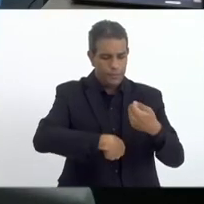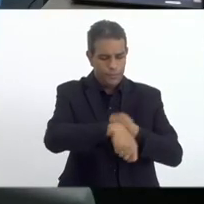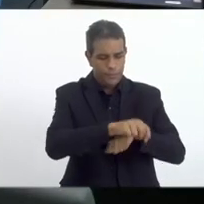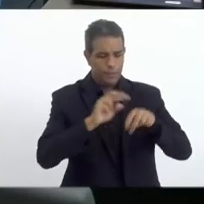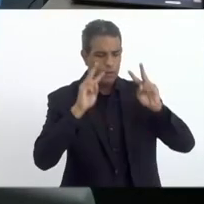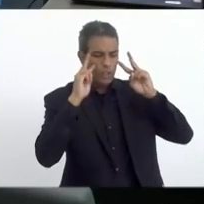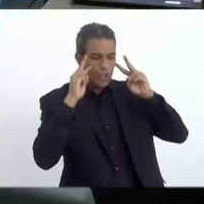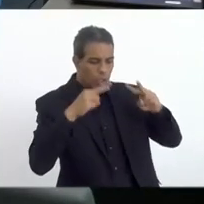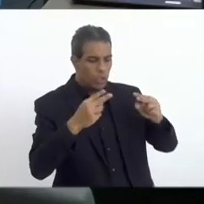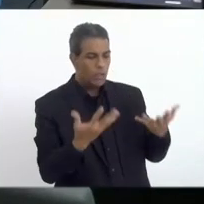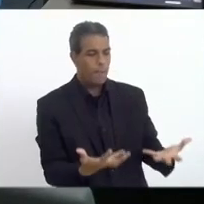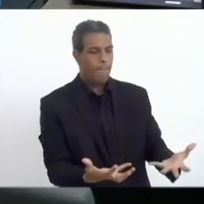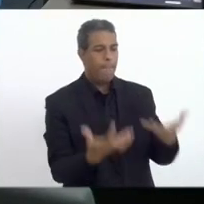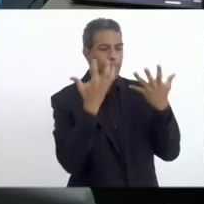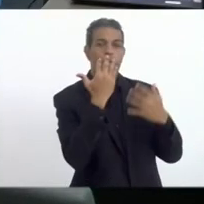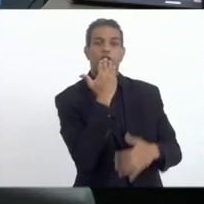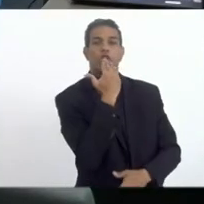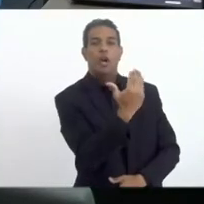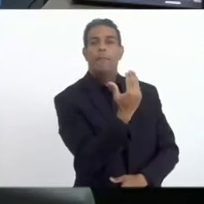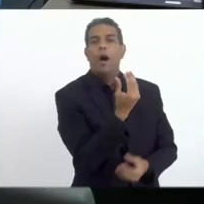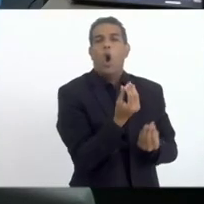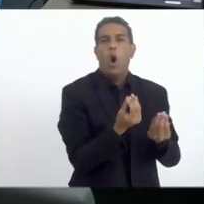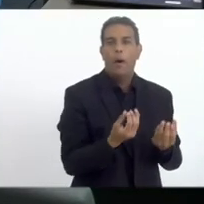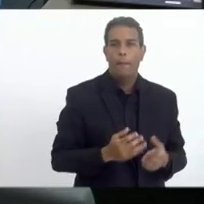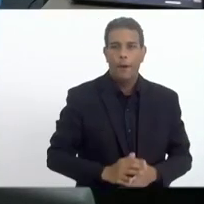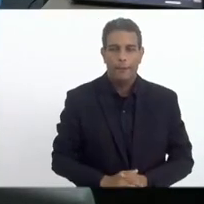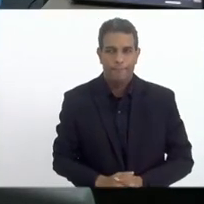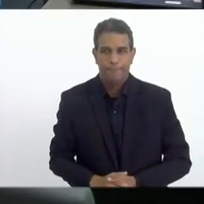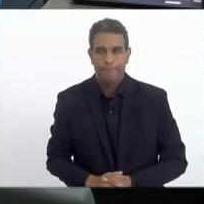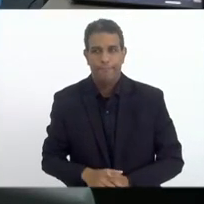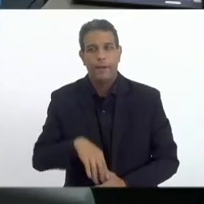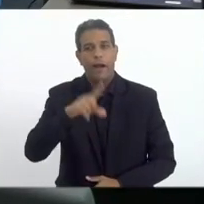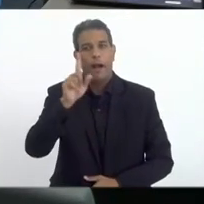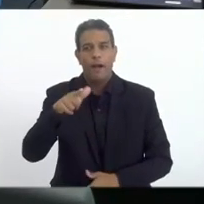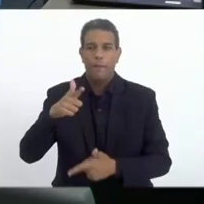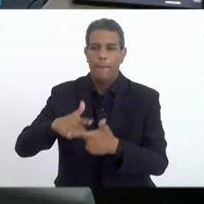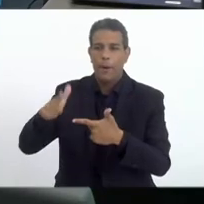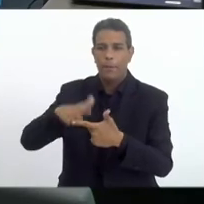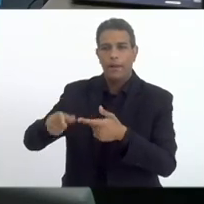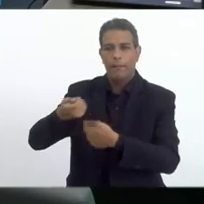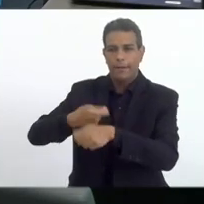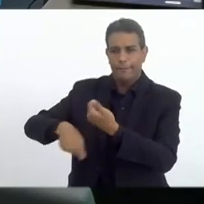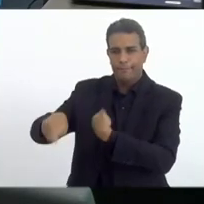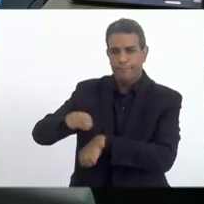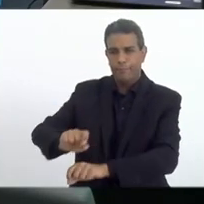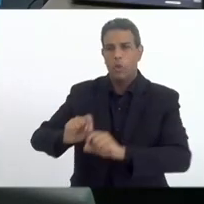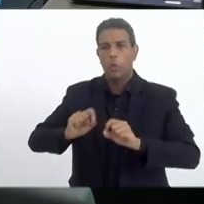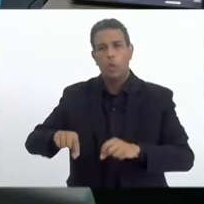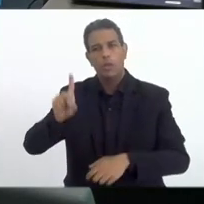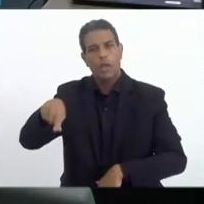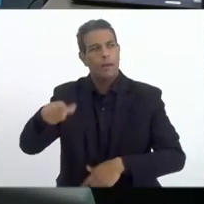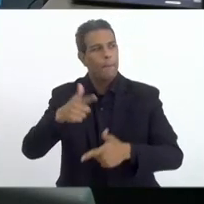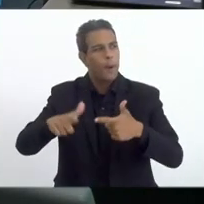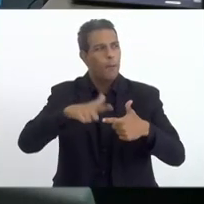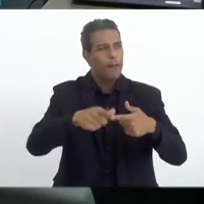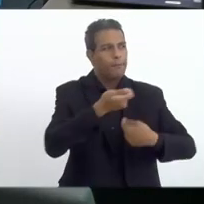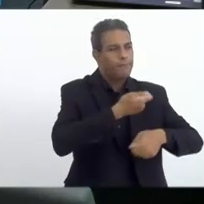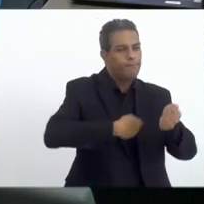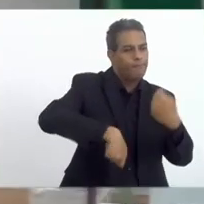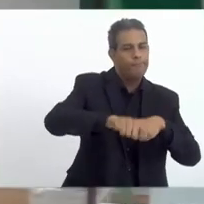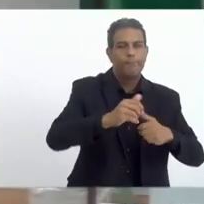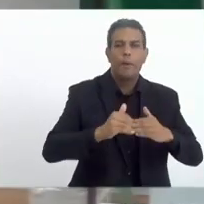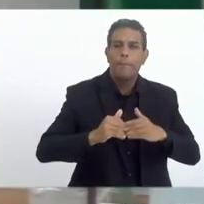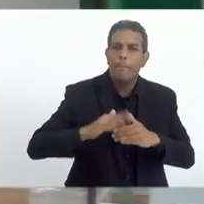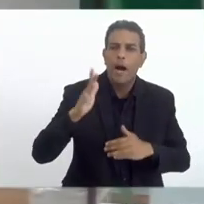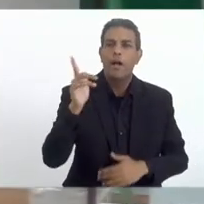querer chamar minha atenção. É uma crise fiscal, mas é uma crise muito